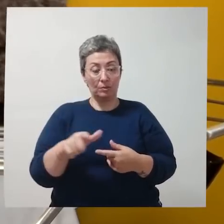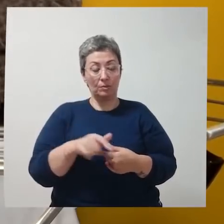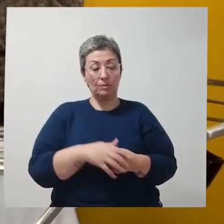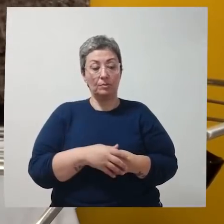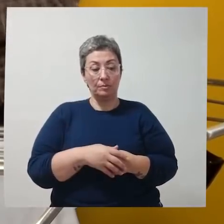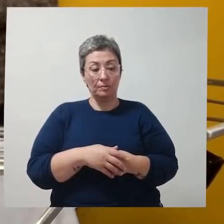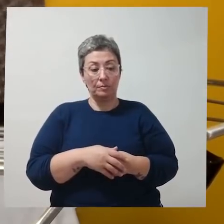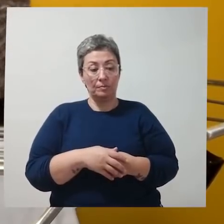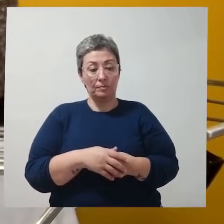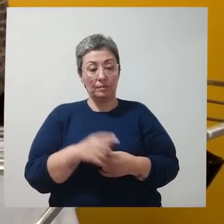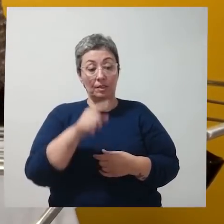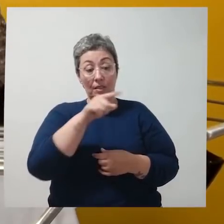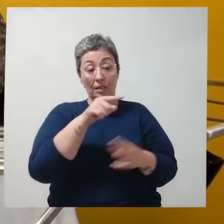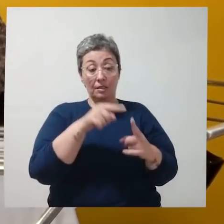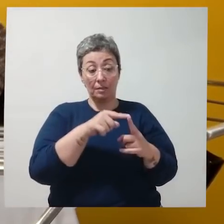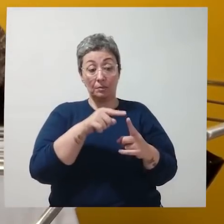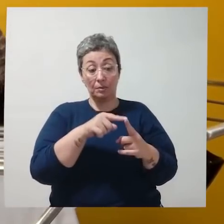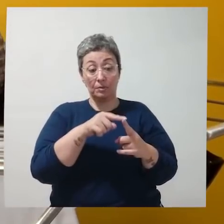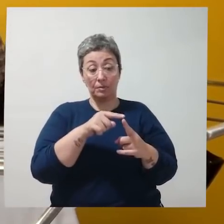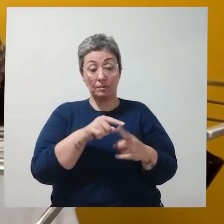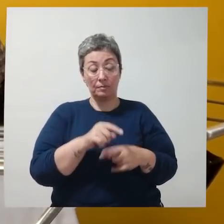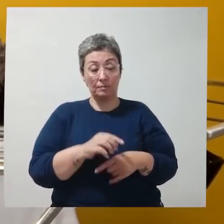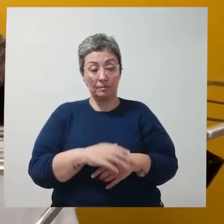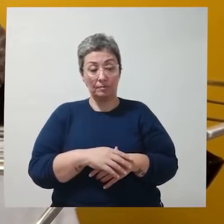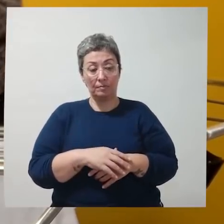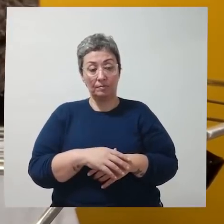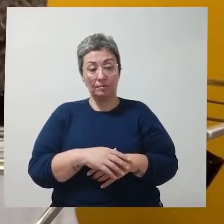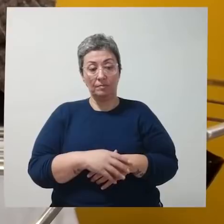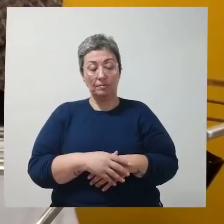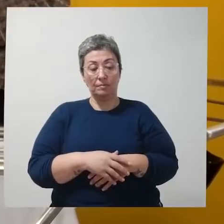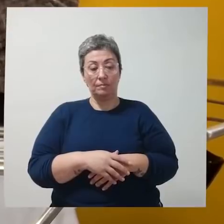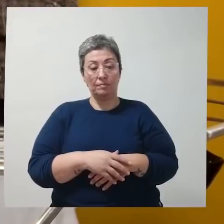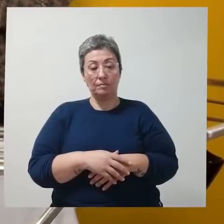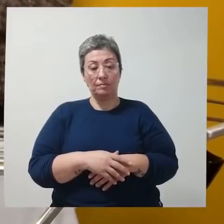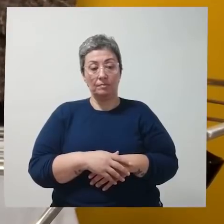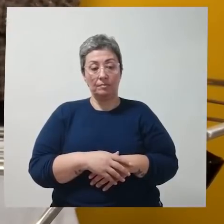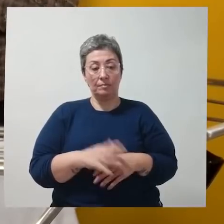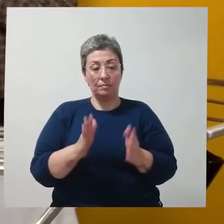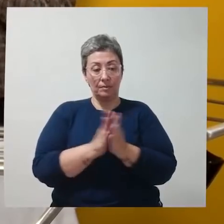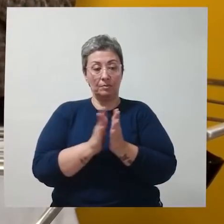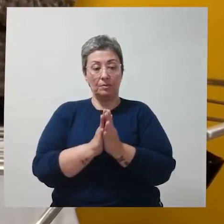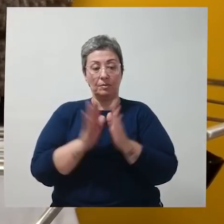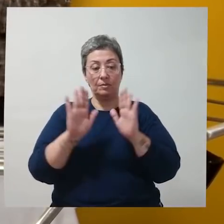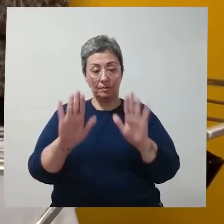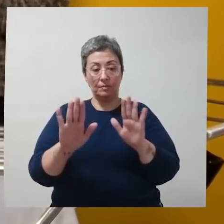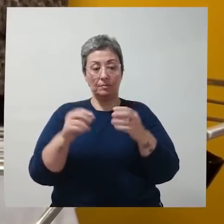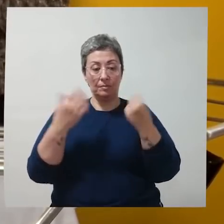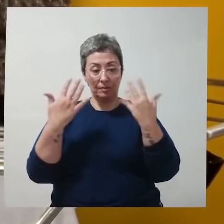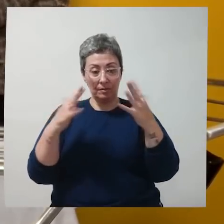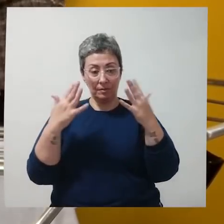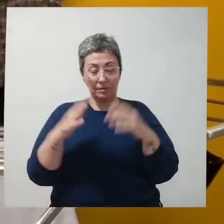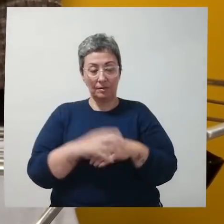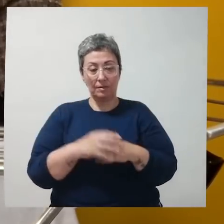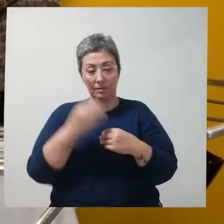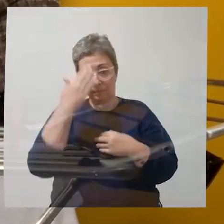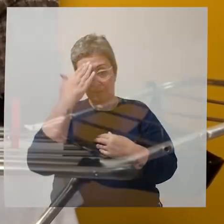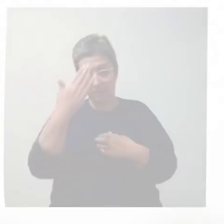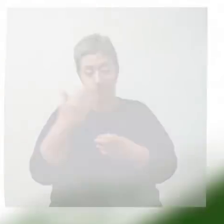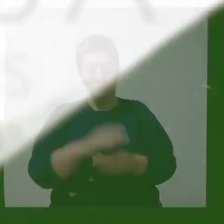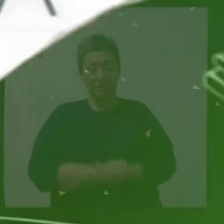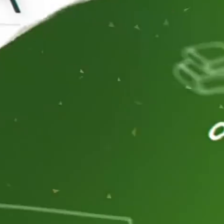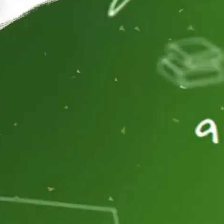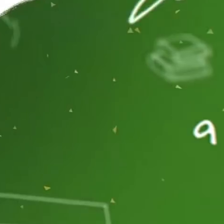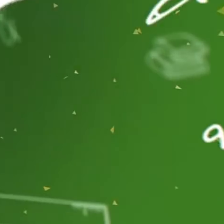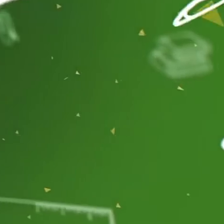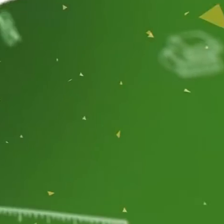na pontinha da camiseta aqui. Ó. Isso, muito bem, parabéns. Obrigada, viu?